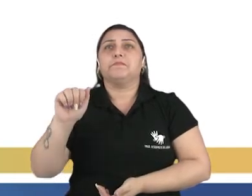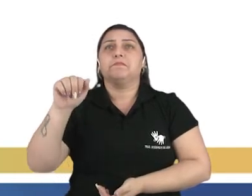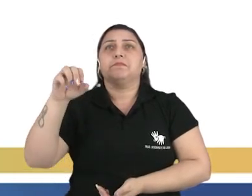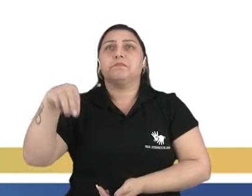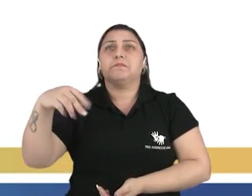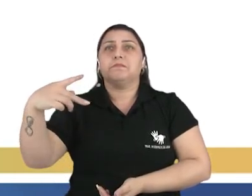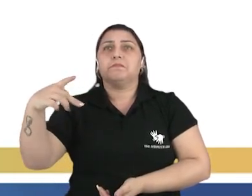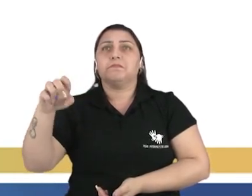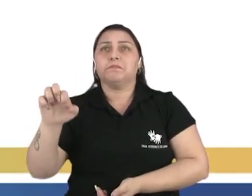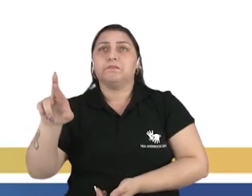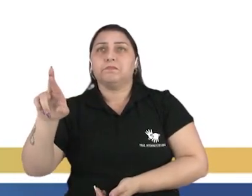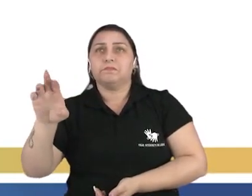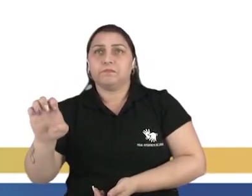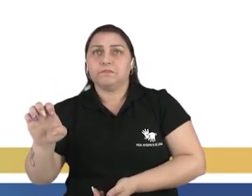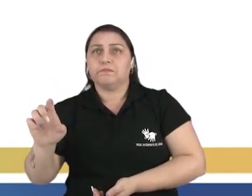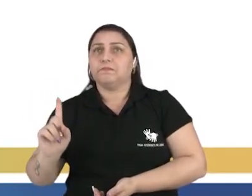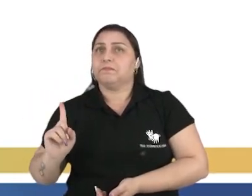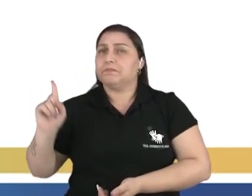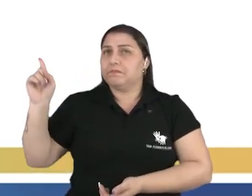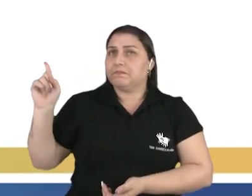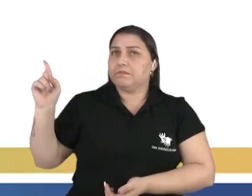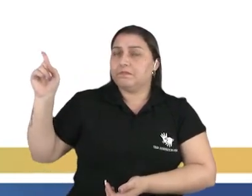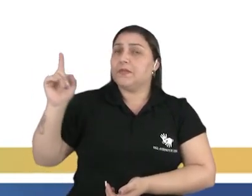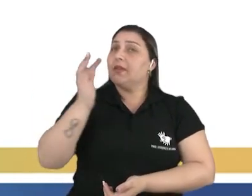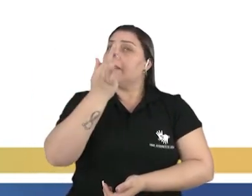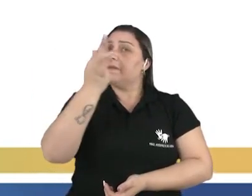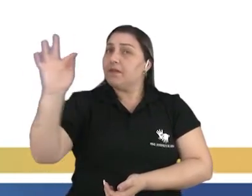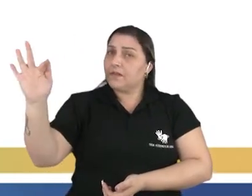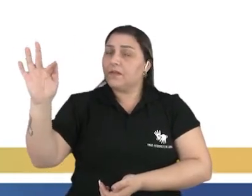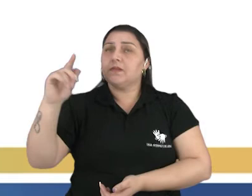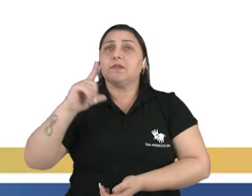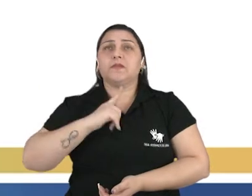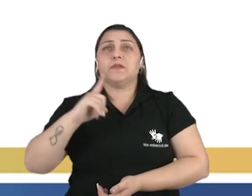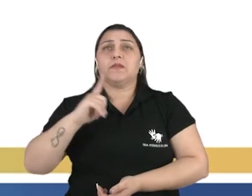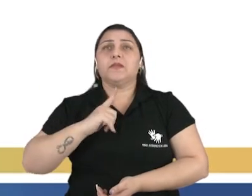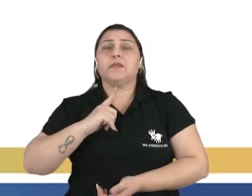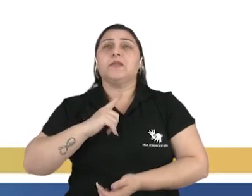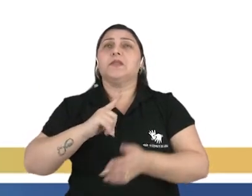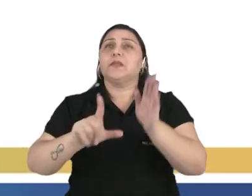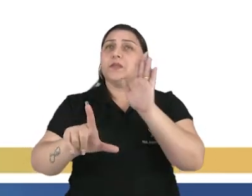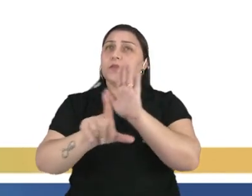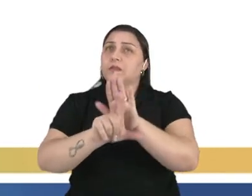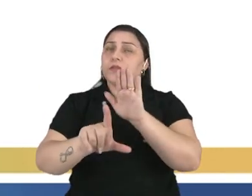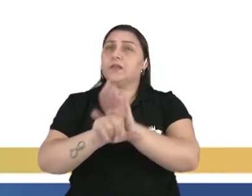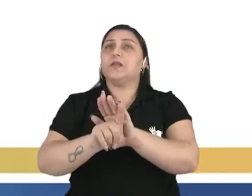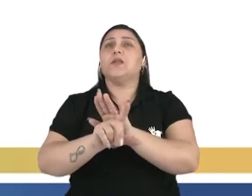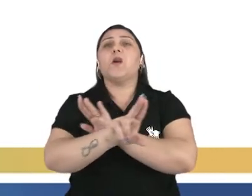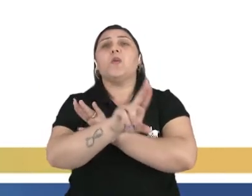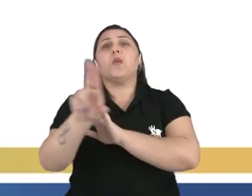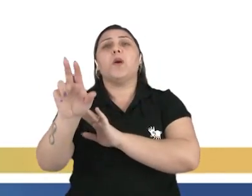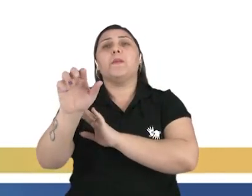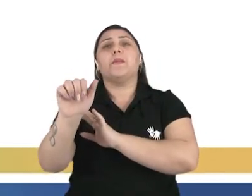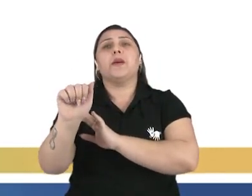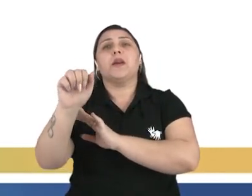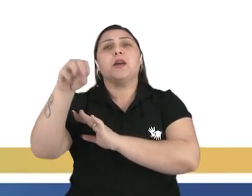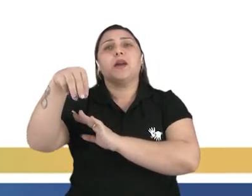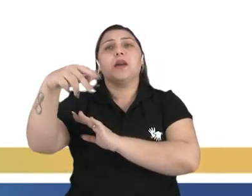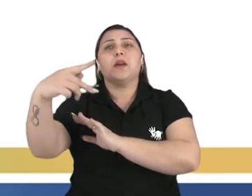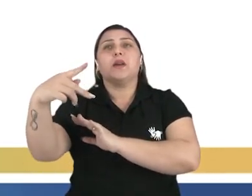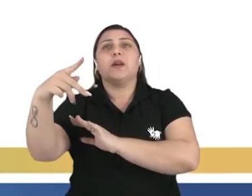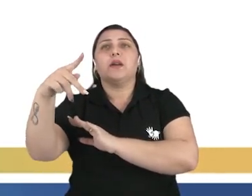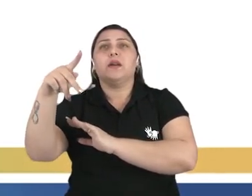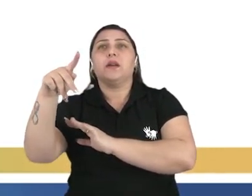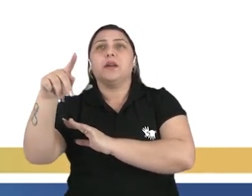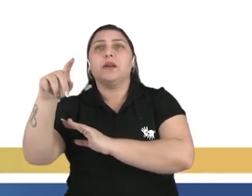Ampère, né, o nome dele aqui, ó, ele era francês, tem até uma lei no eletromagnetismo com o nome dele, que é a lei de Ampère.